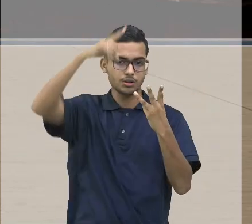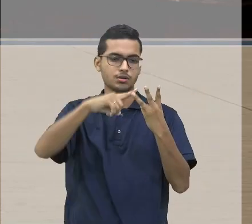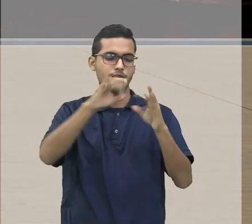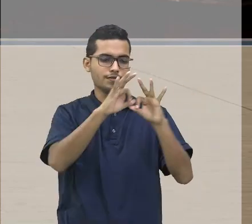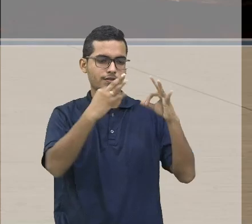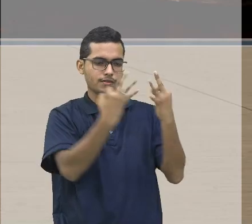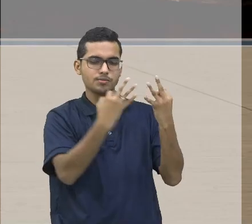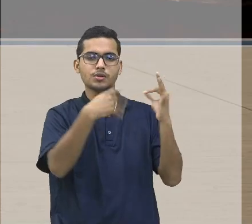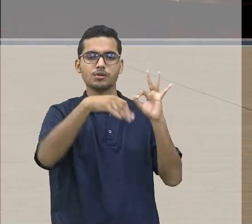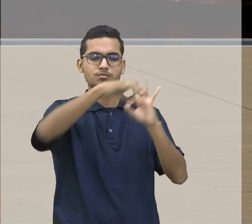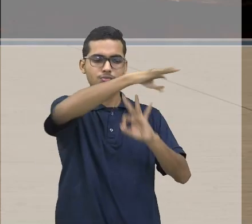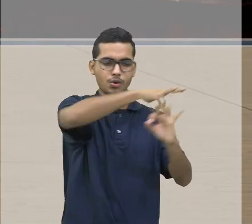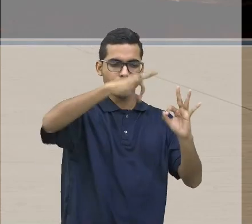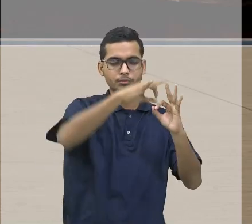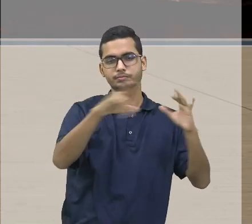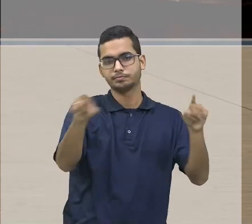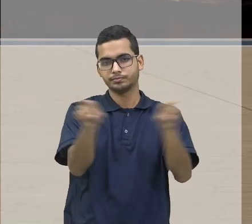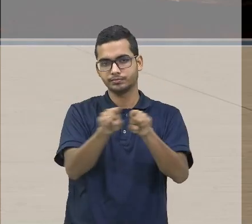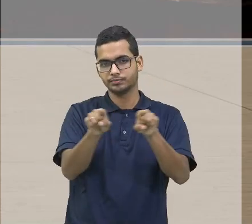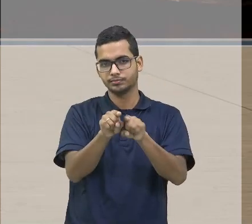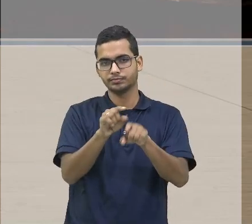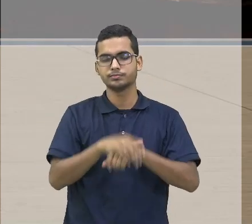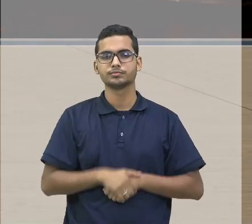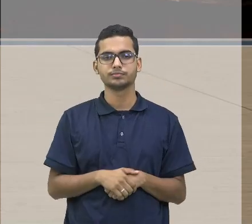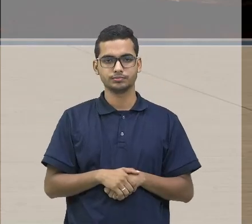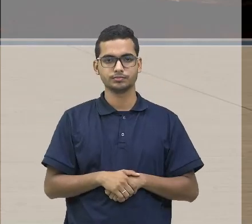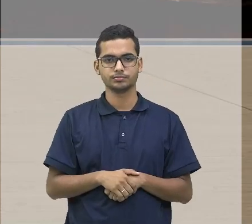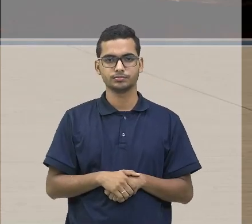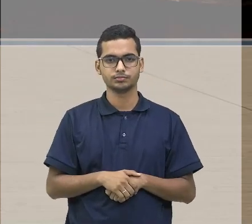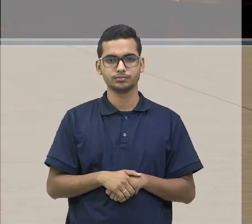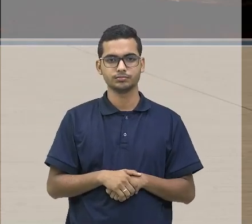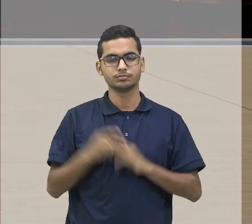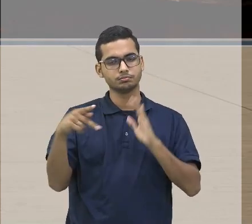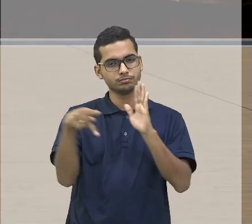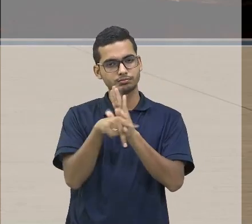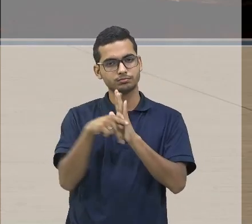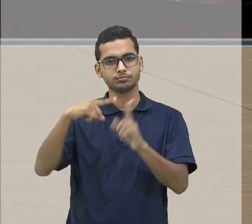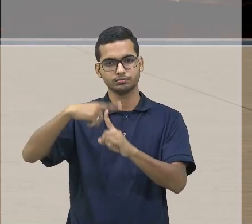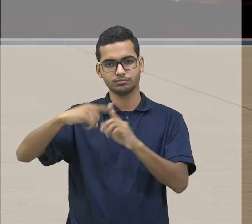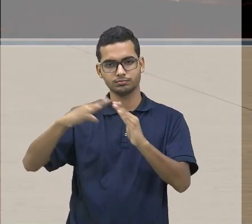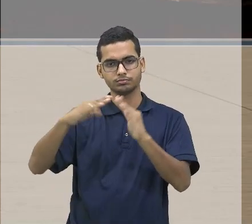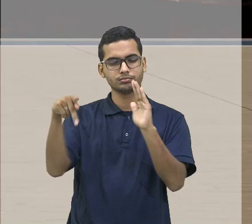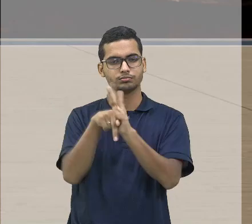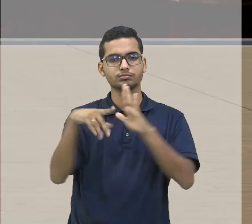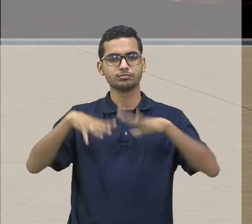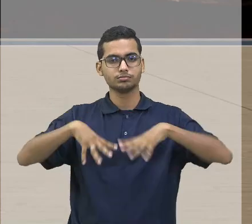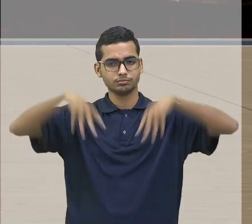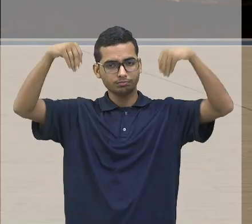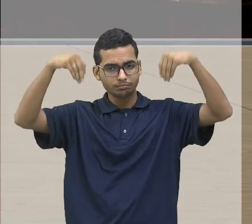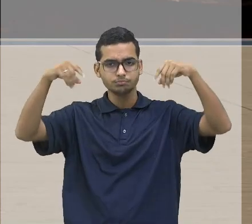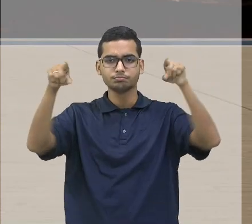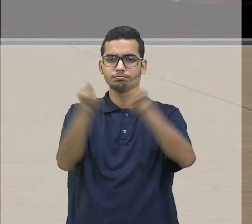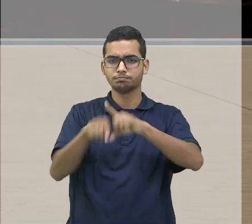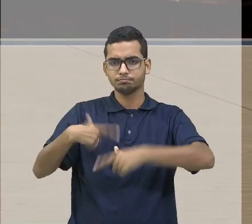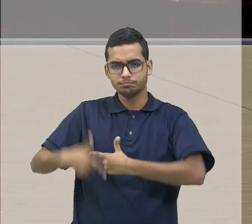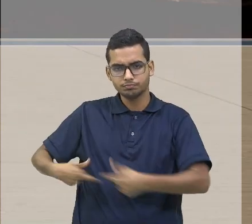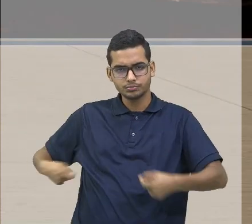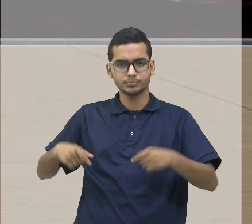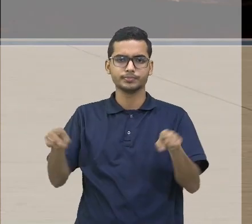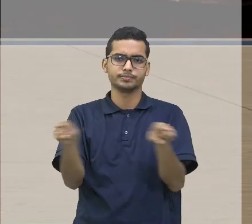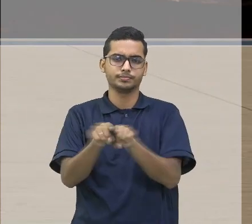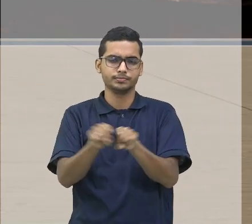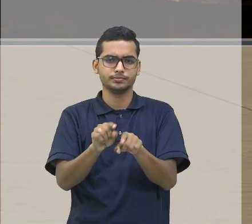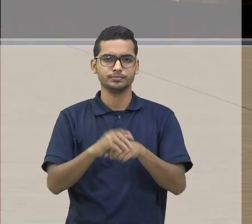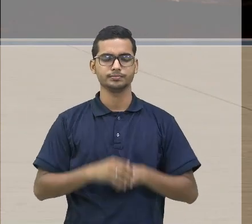educação também era restrita ao interior das igrejas e dos monastérios. Cultura e tradição, vamos ver o que